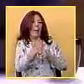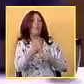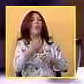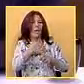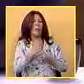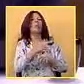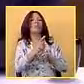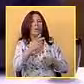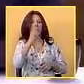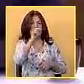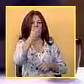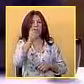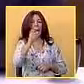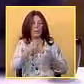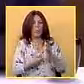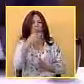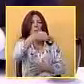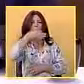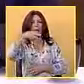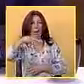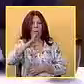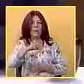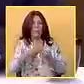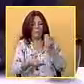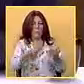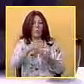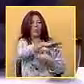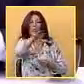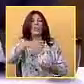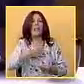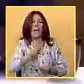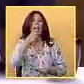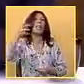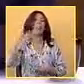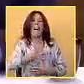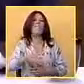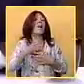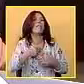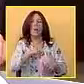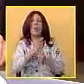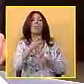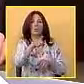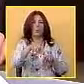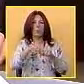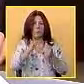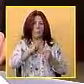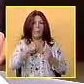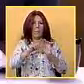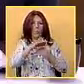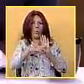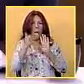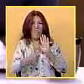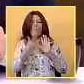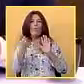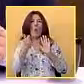35 anos que o PPM existe. E tem as soluções que hoje o mundo quer, grita, clama. É por isso que o seu partido tem o melhor programa? Eu acredito